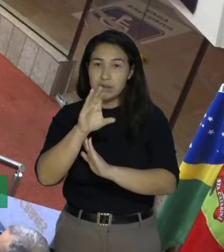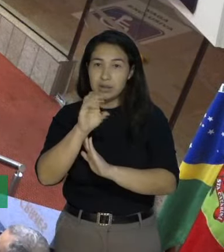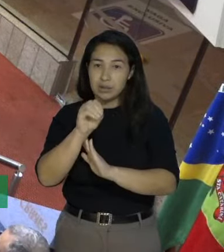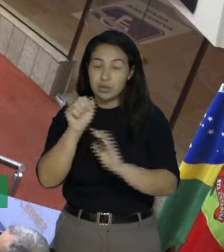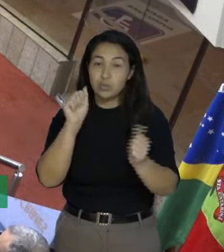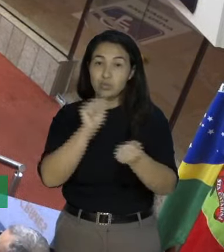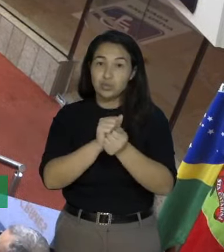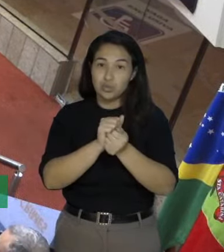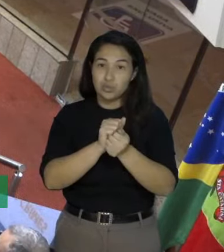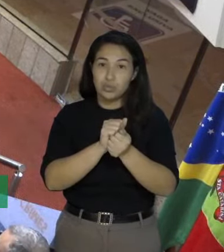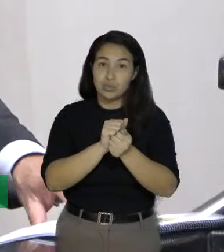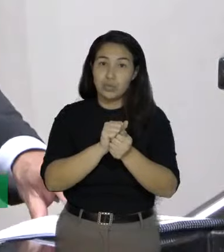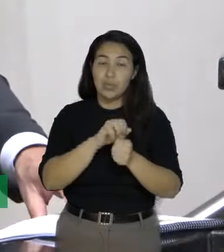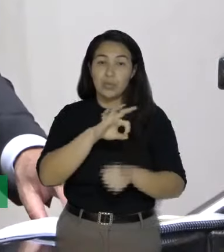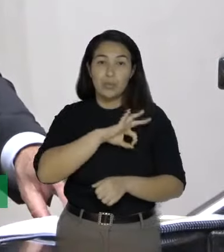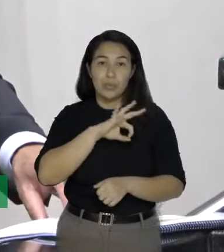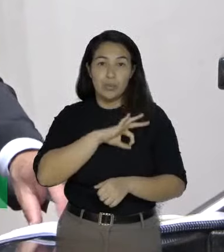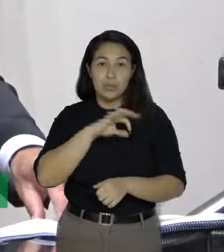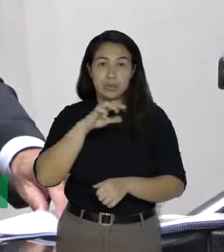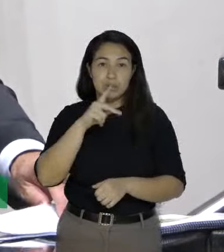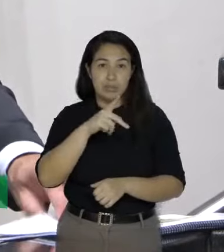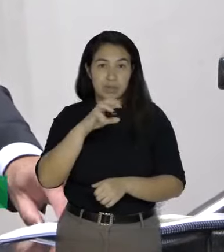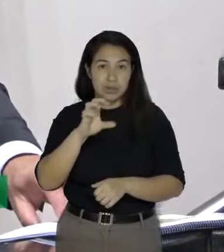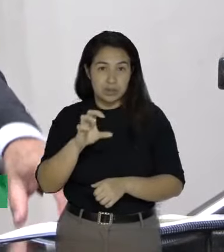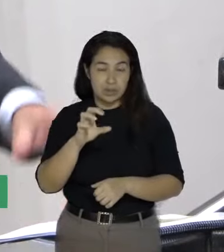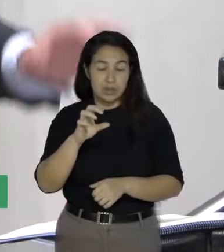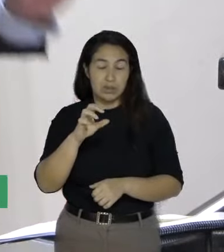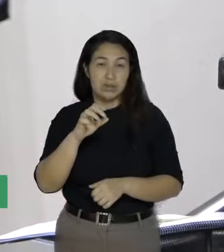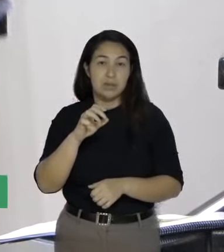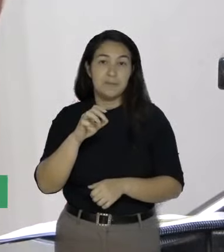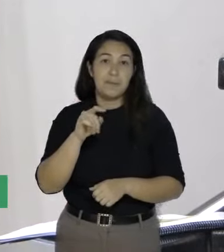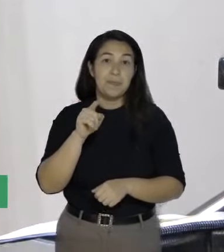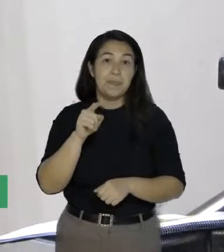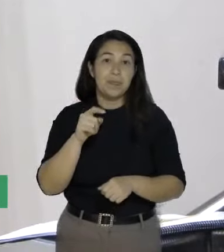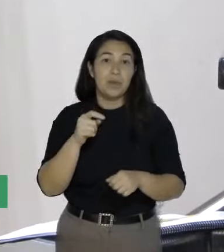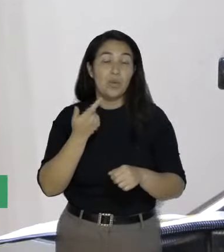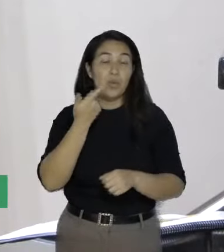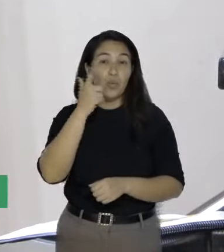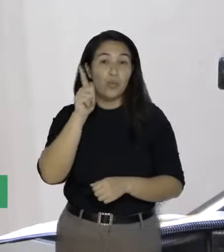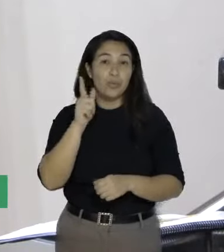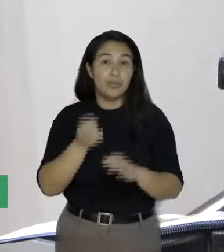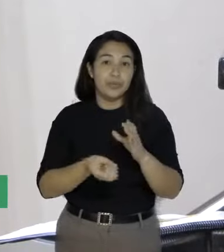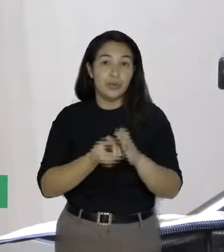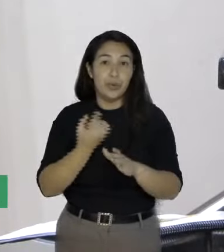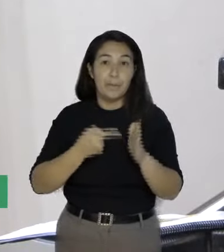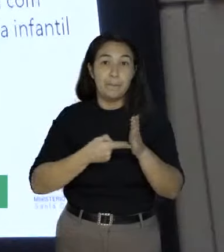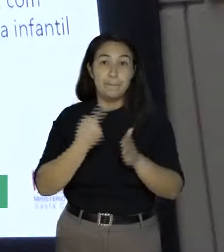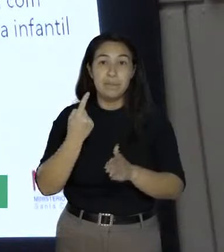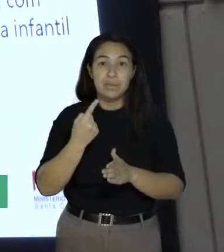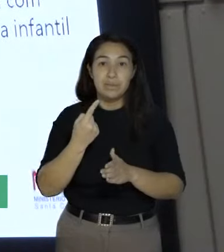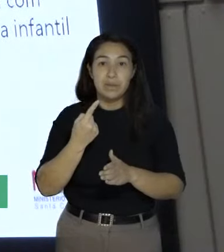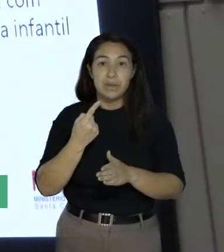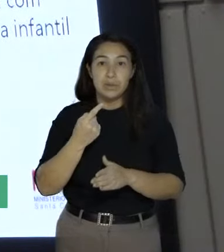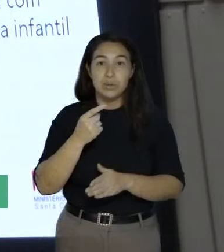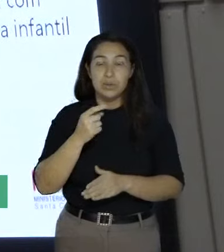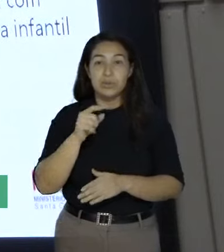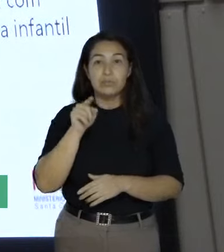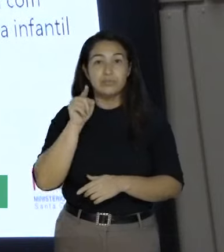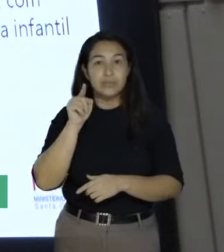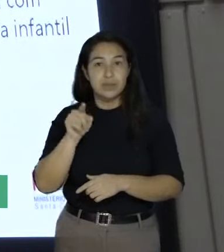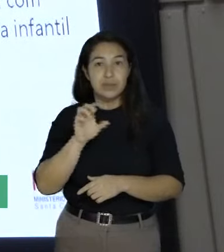militar e outras agências de inteligência Nós criamos então o primeiro Cyber gaeco da região